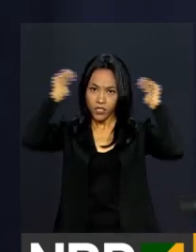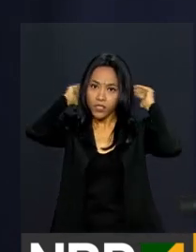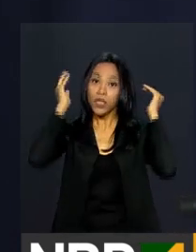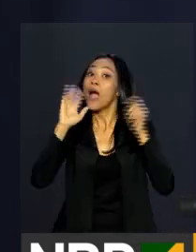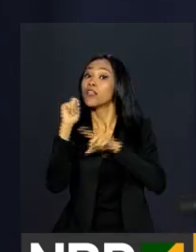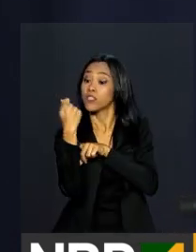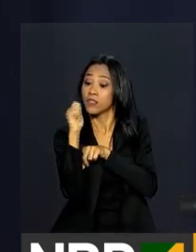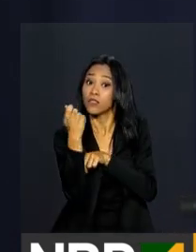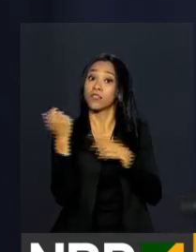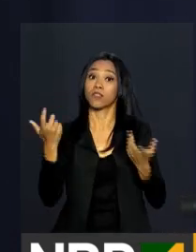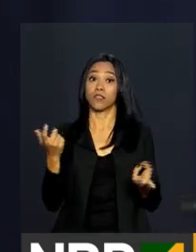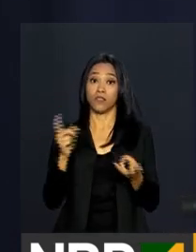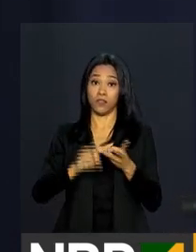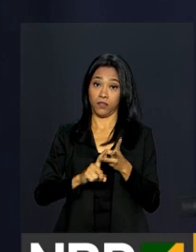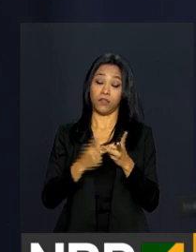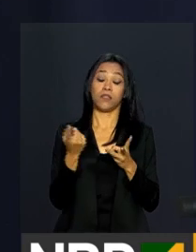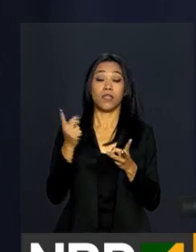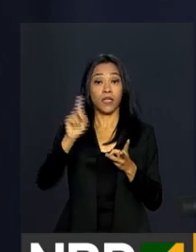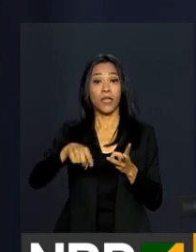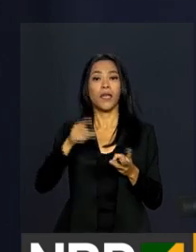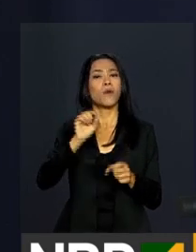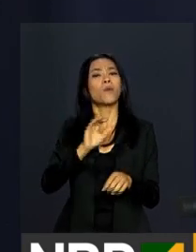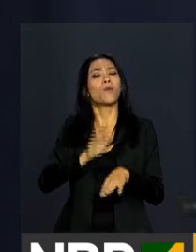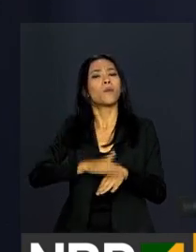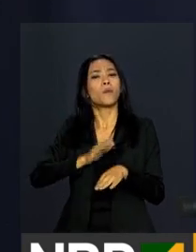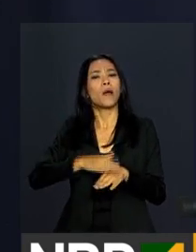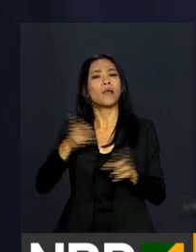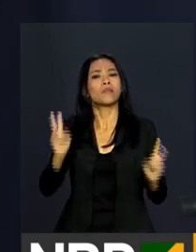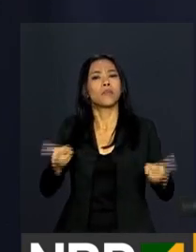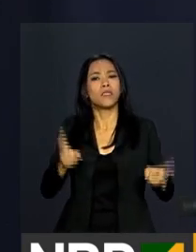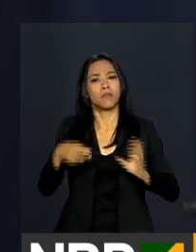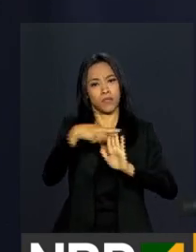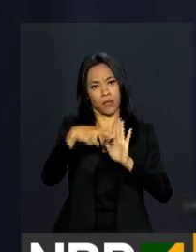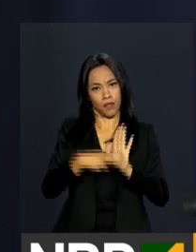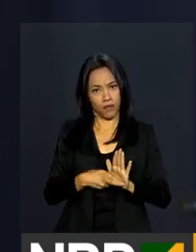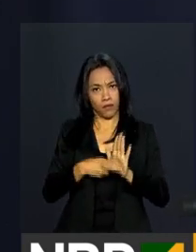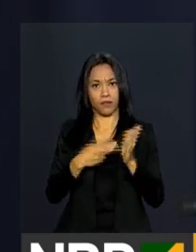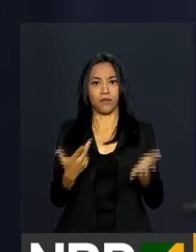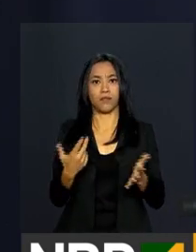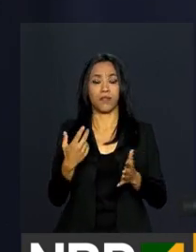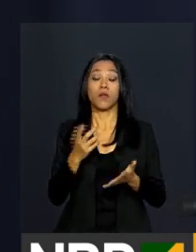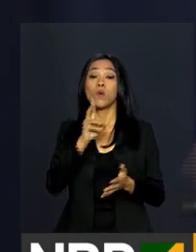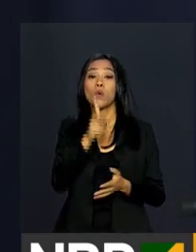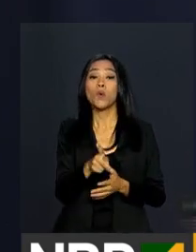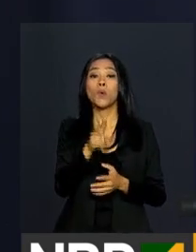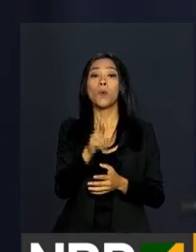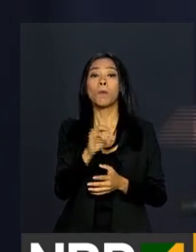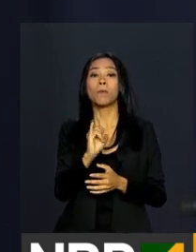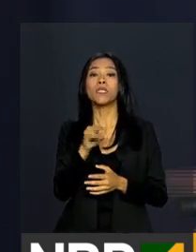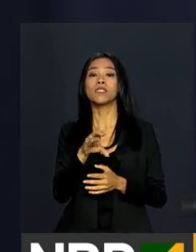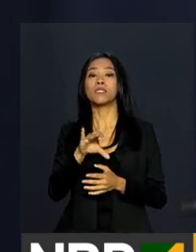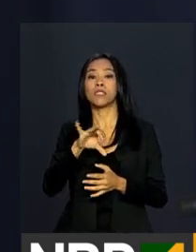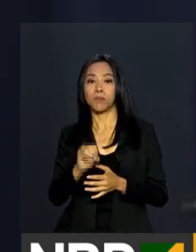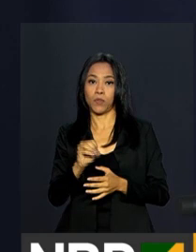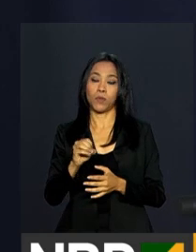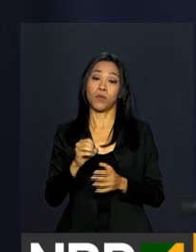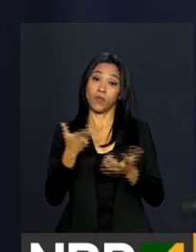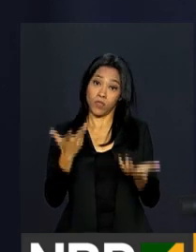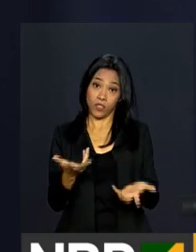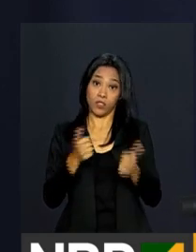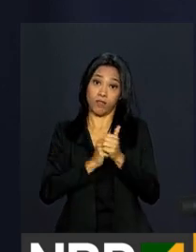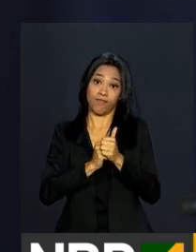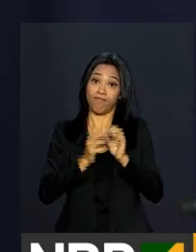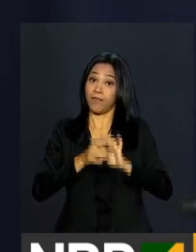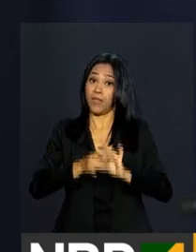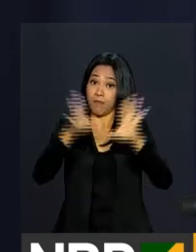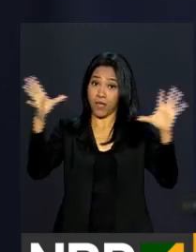princípios, que é o princípio da livre iniciativa, o princípio da liberdade para agir, o princípio do cumprimento das instituições.